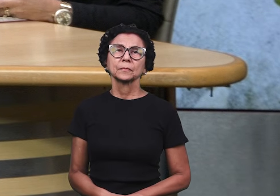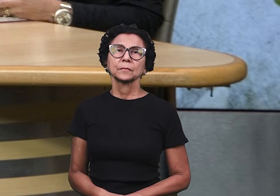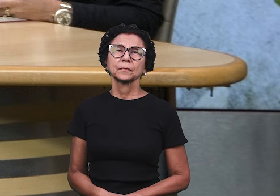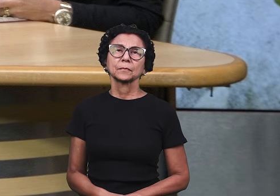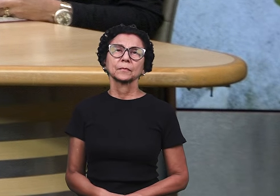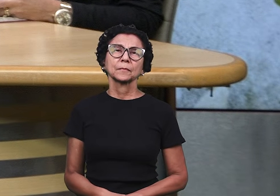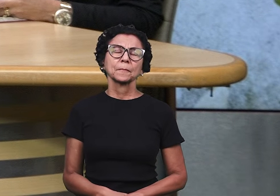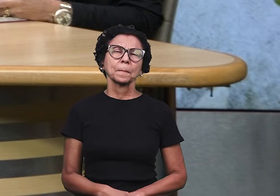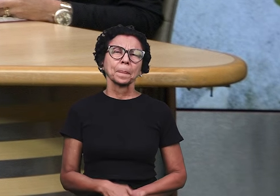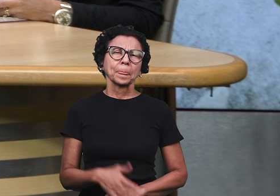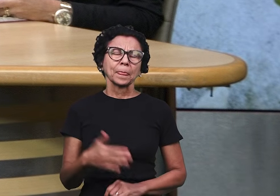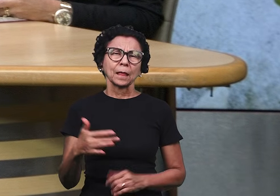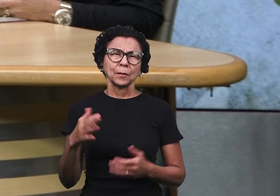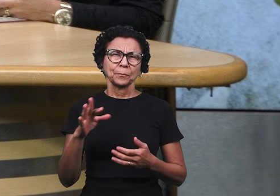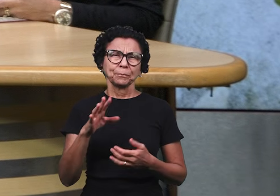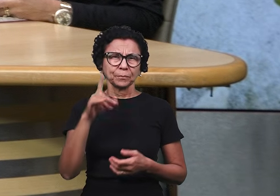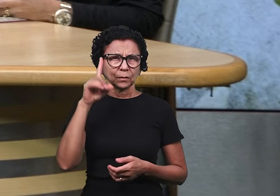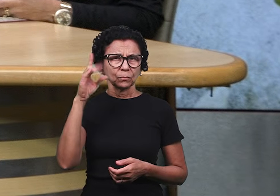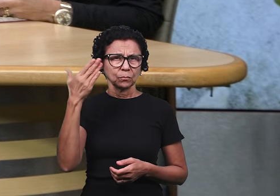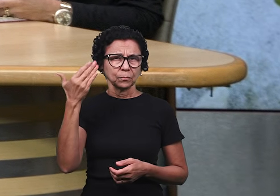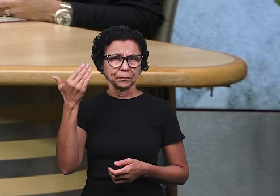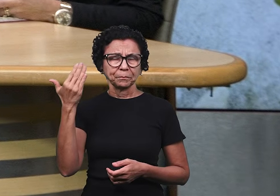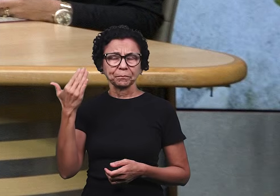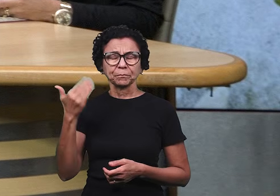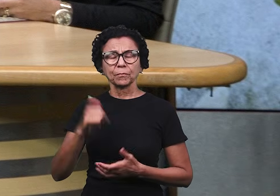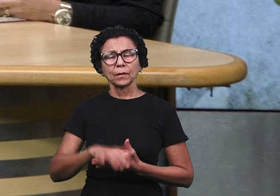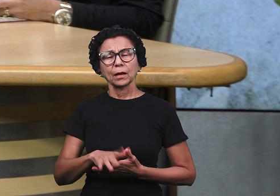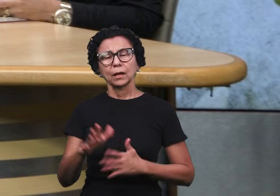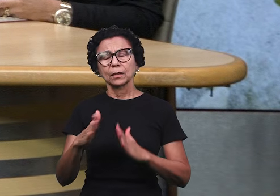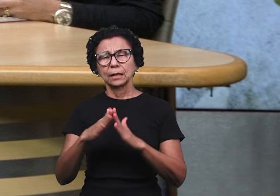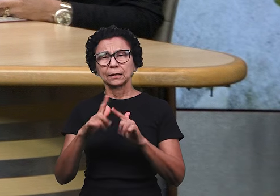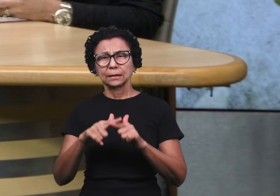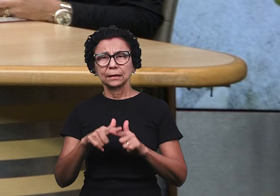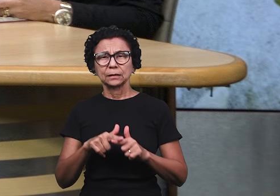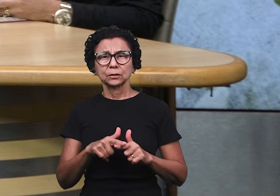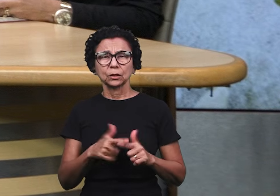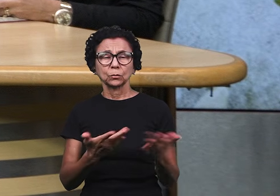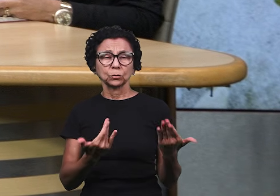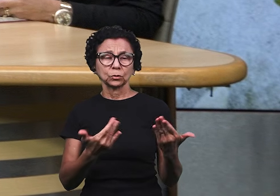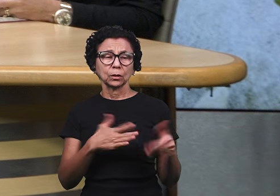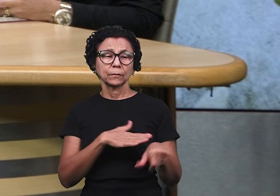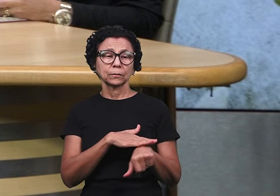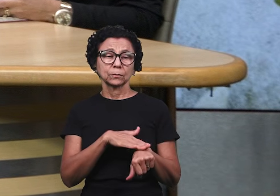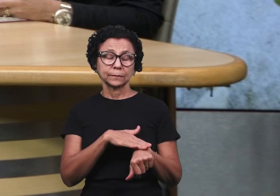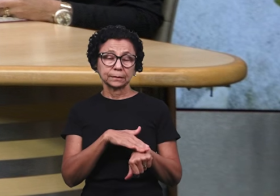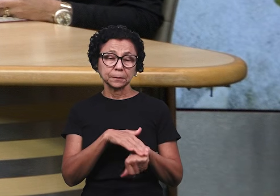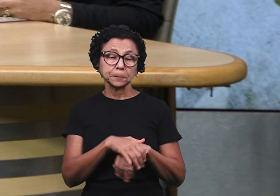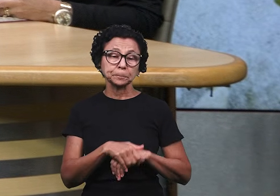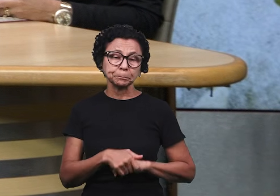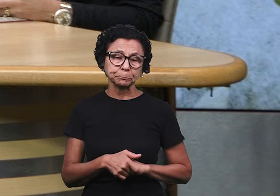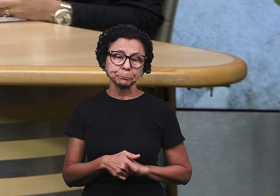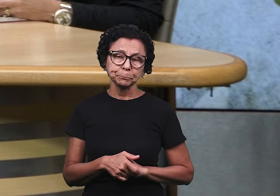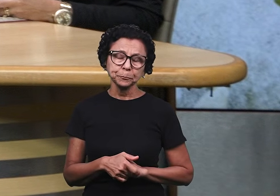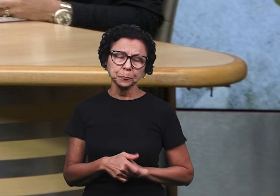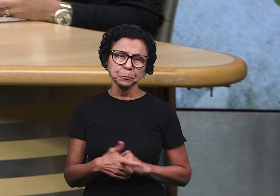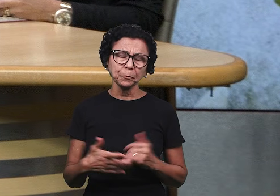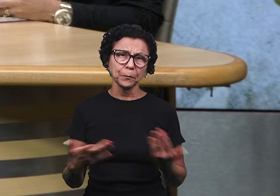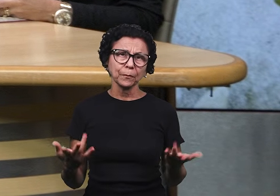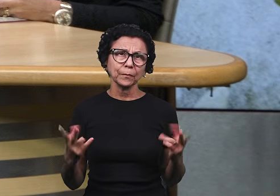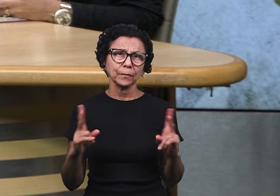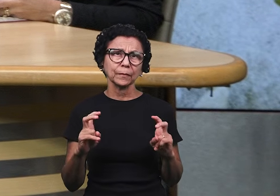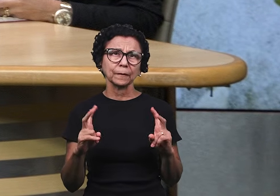especial, porque eu estava há uns dias atrás conversando com jovens na igreja e